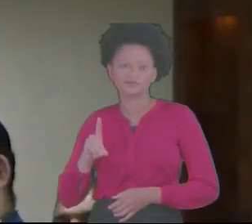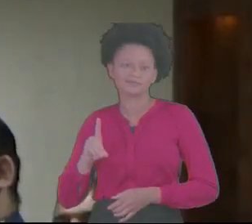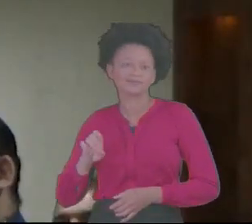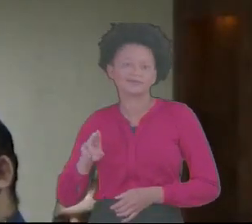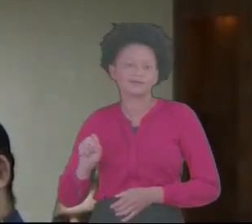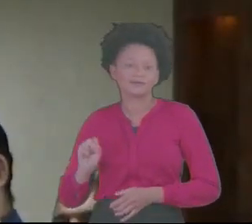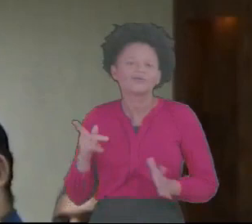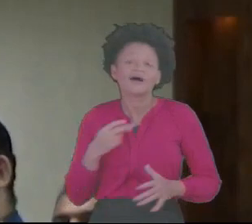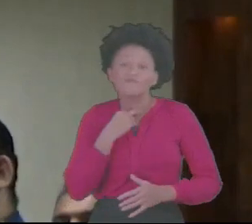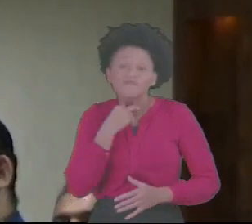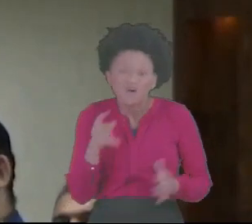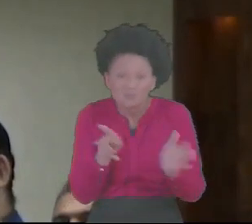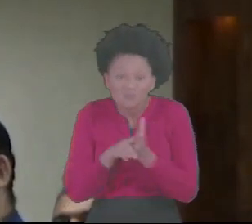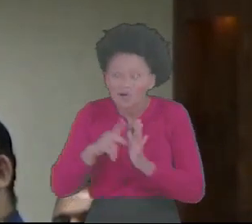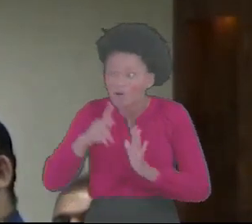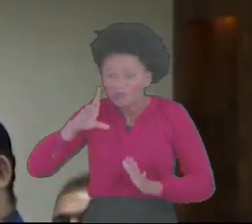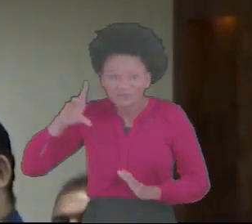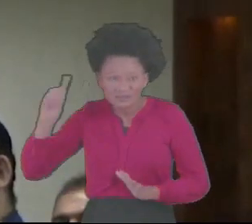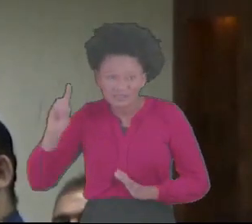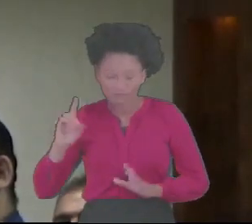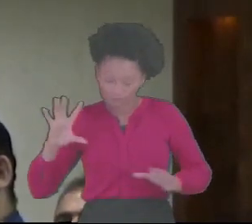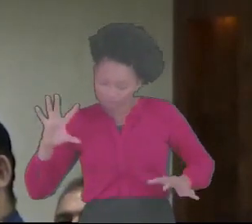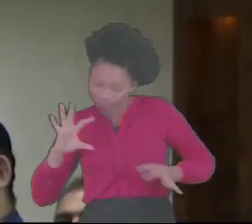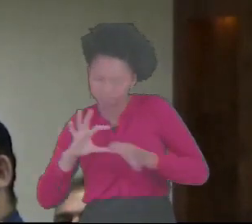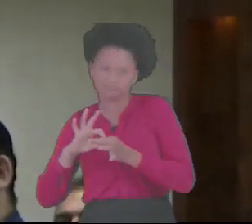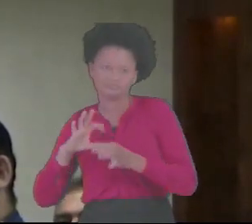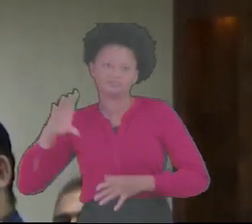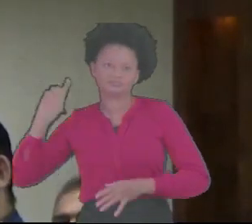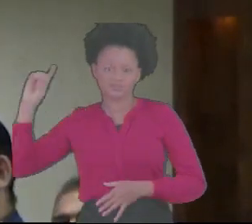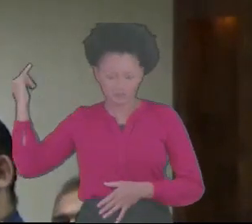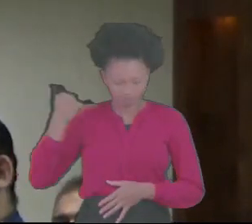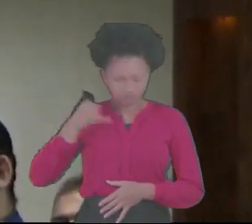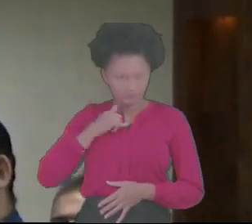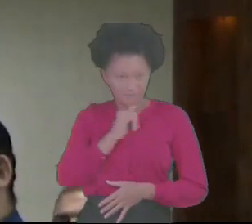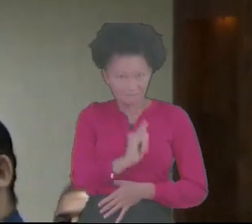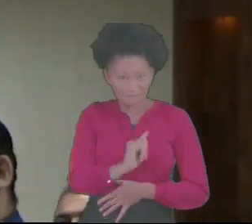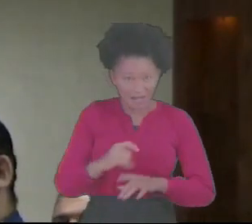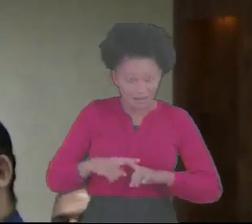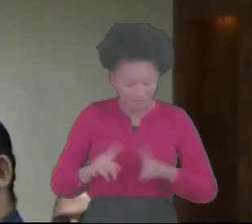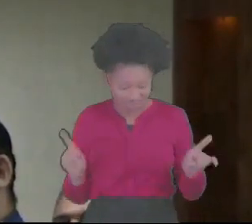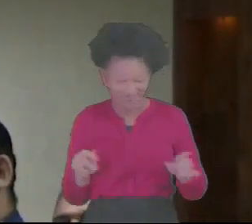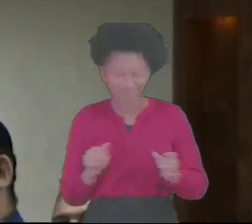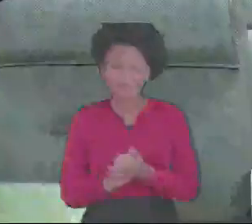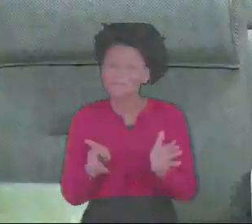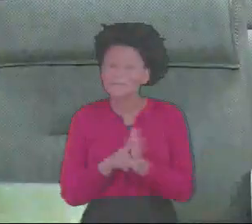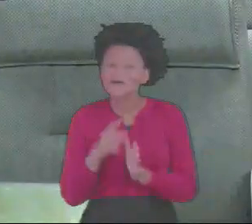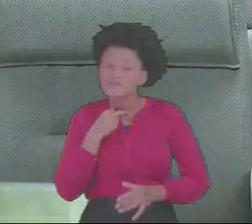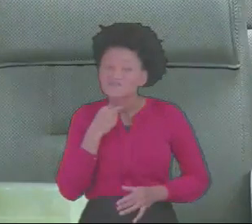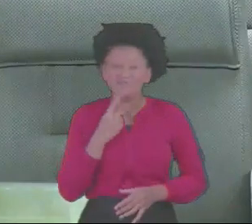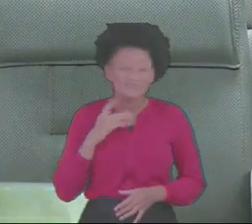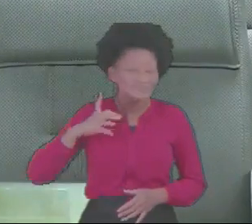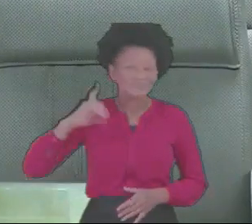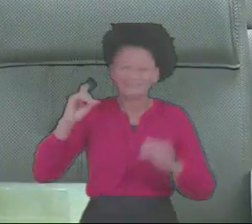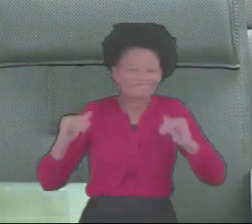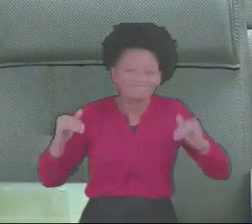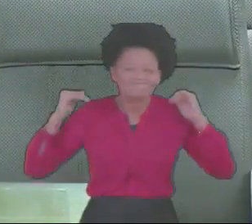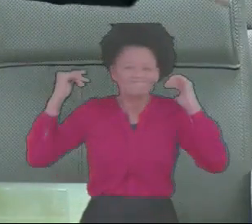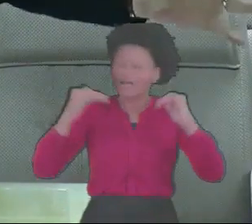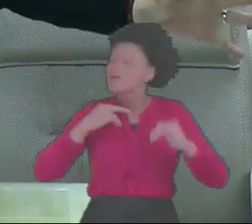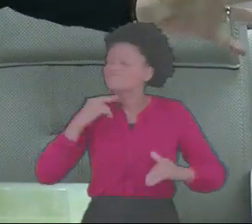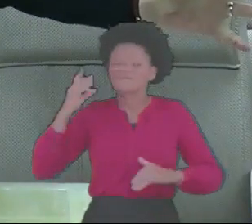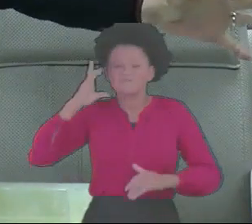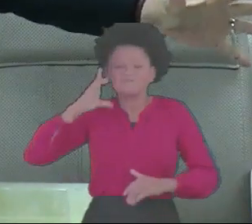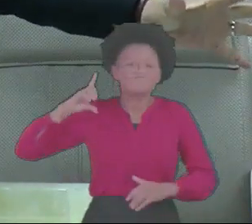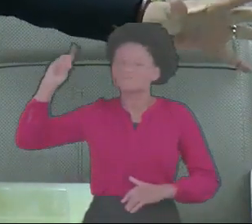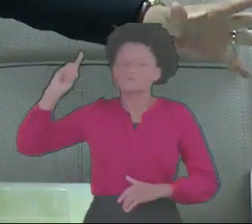a voz do povo é a voz de Deus quando ela está ligada com Deus aí Deus falando no meu do Povo mas a voz de Deus é soberana é Deus